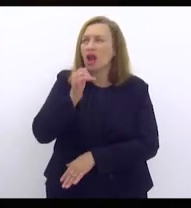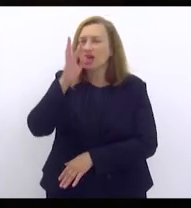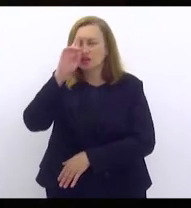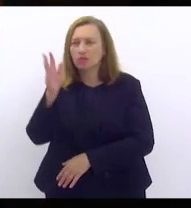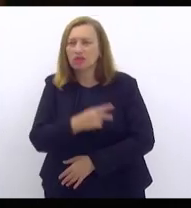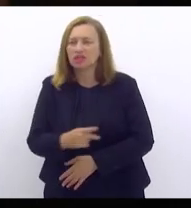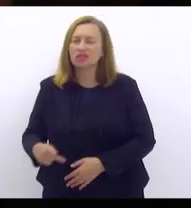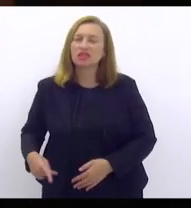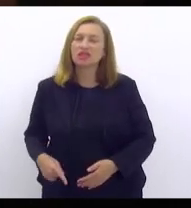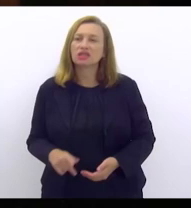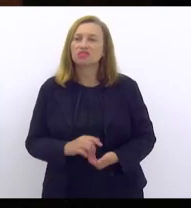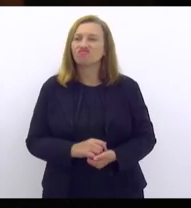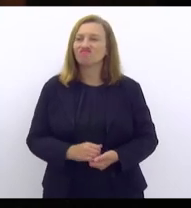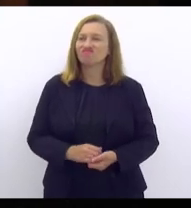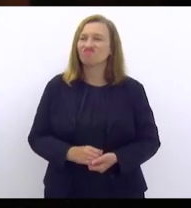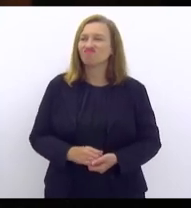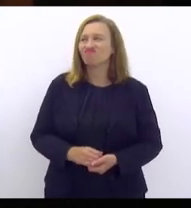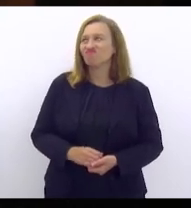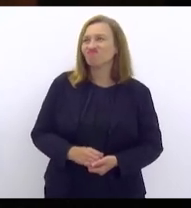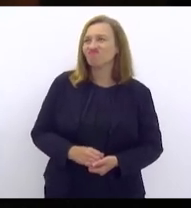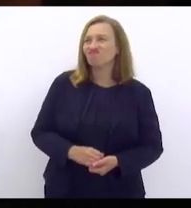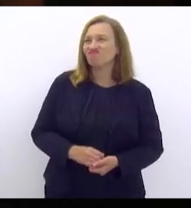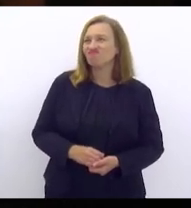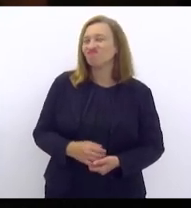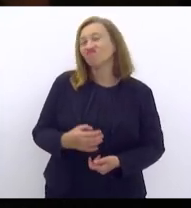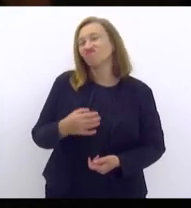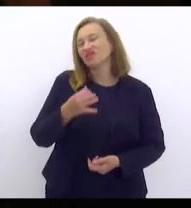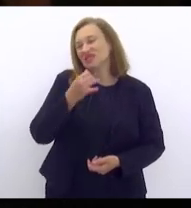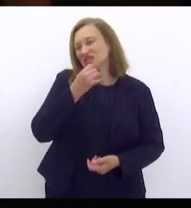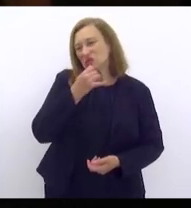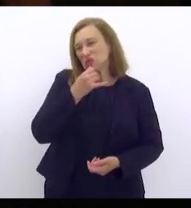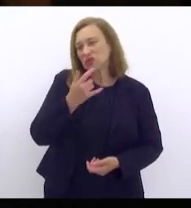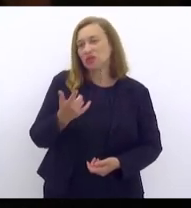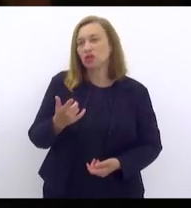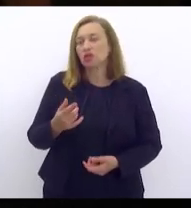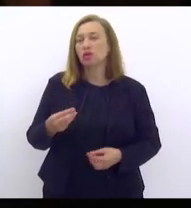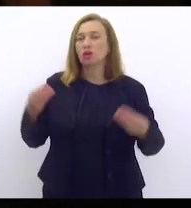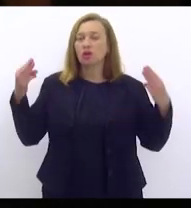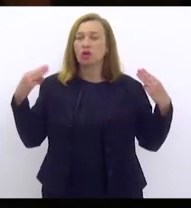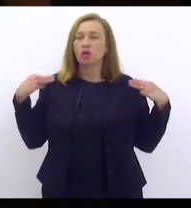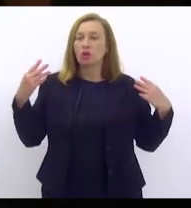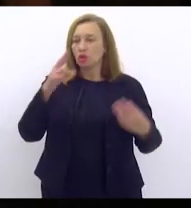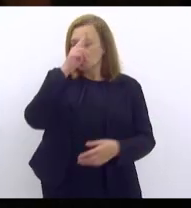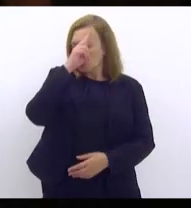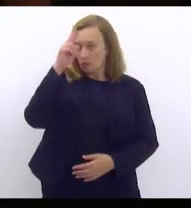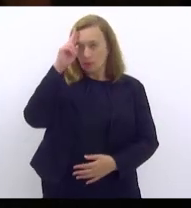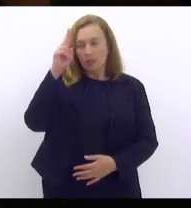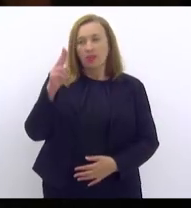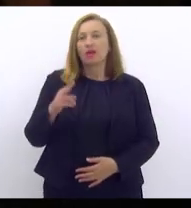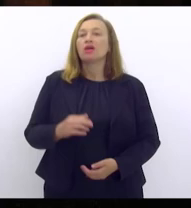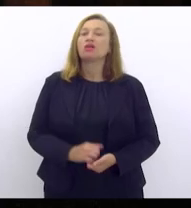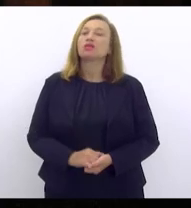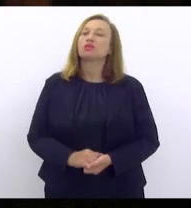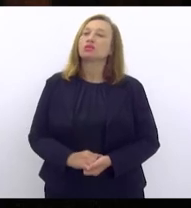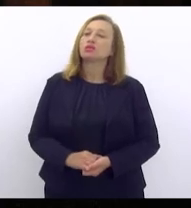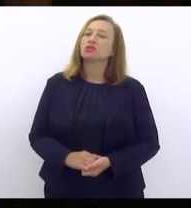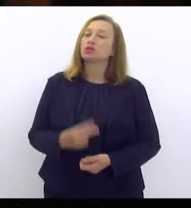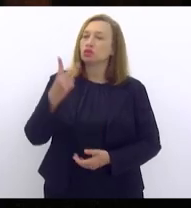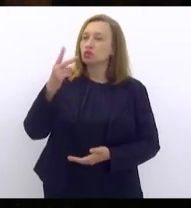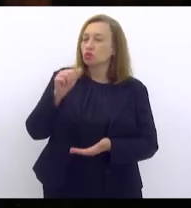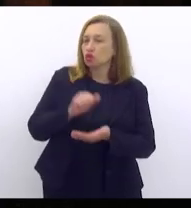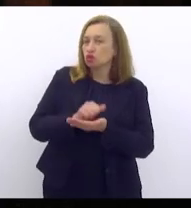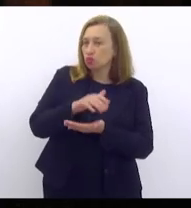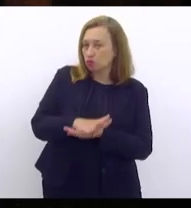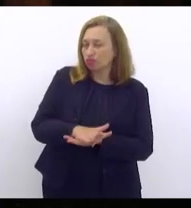que deixou a gente muito sensível, foi de um motorista de Uber. O motorista de Uber recebeu duas